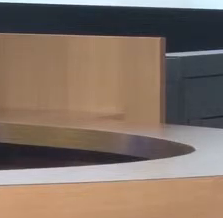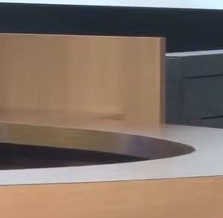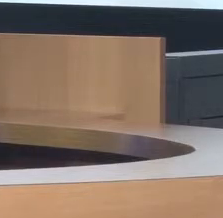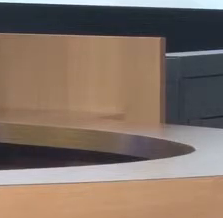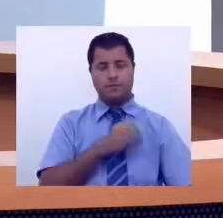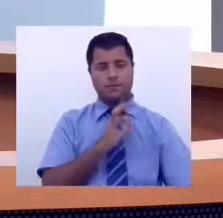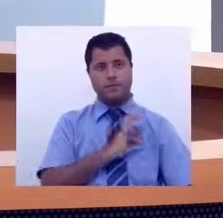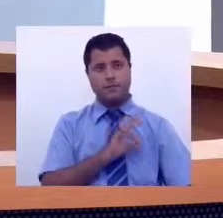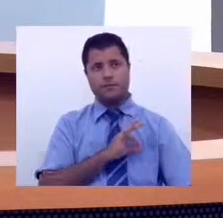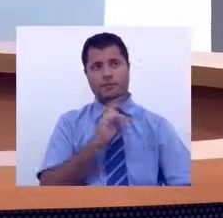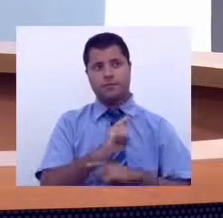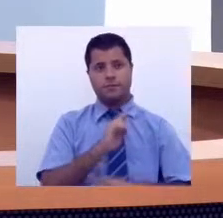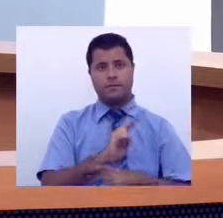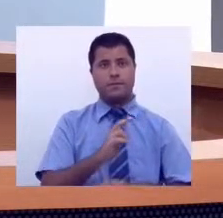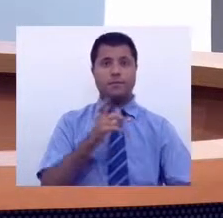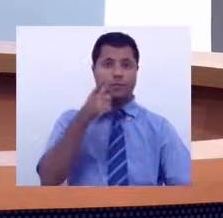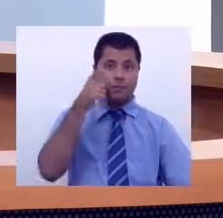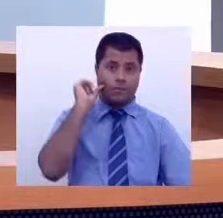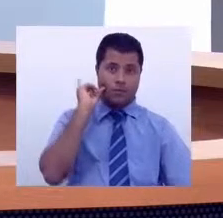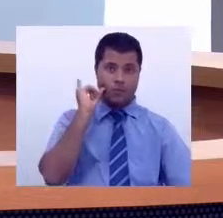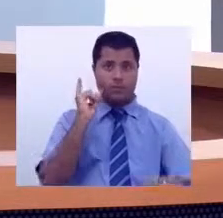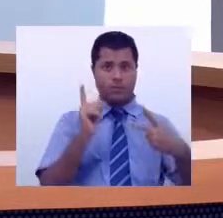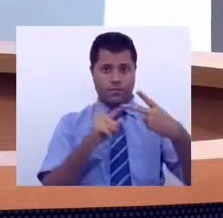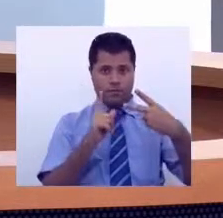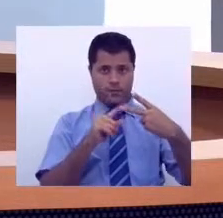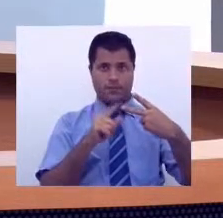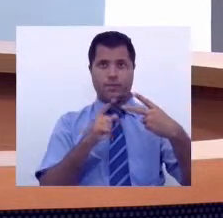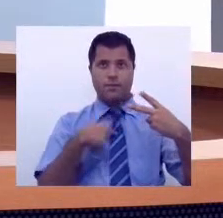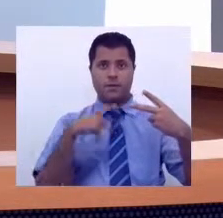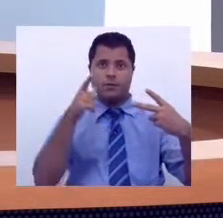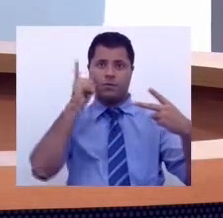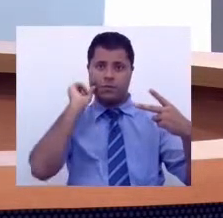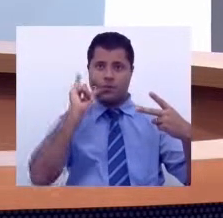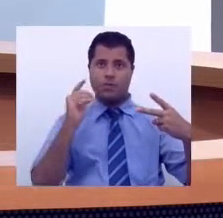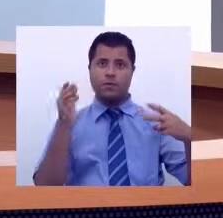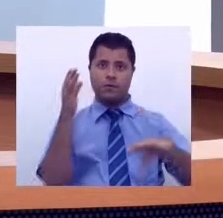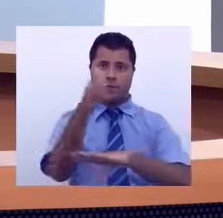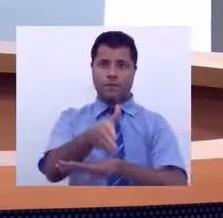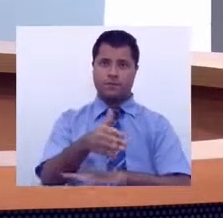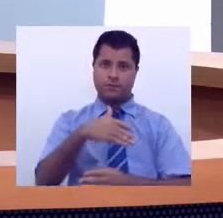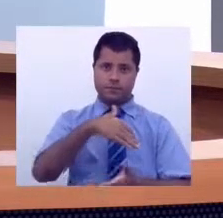hospital. Eu tive ontem presente na Secretaria de